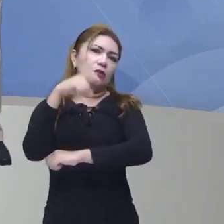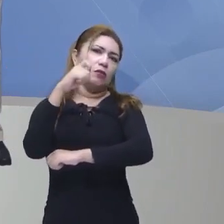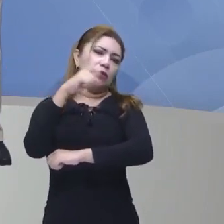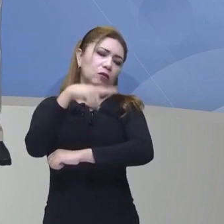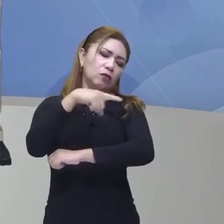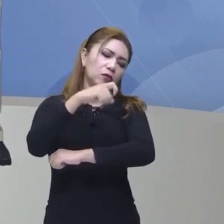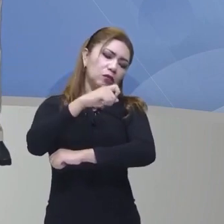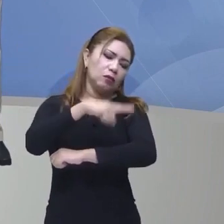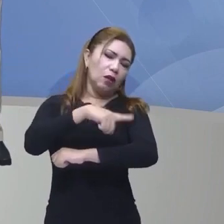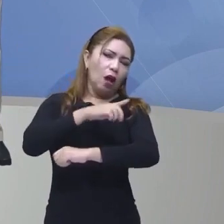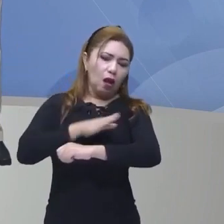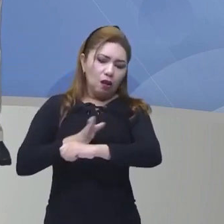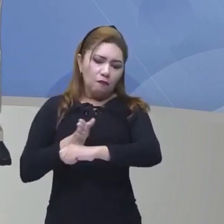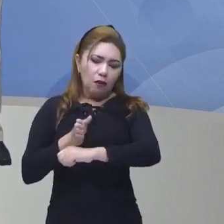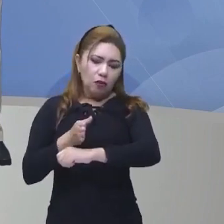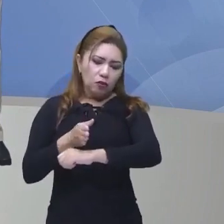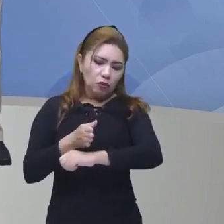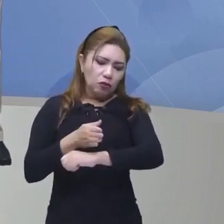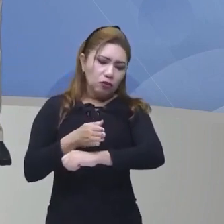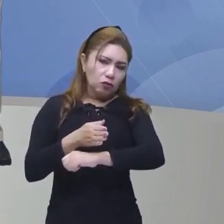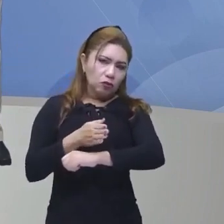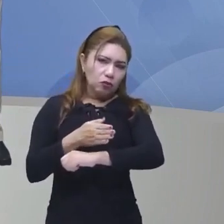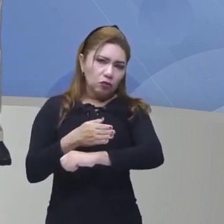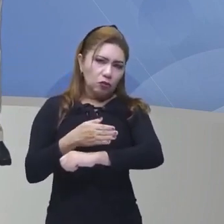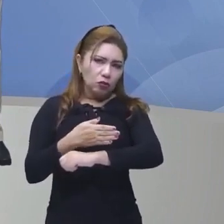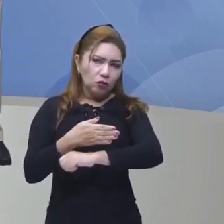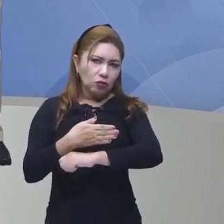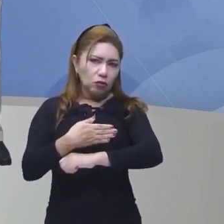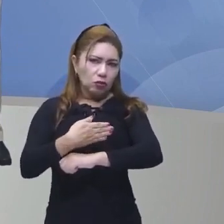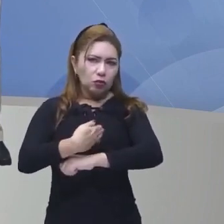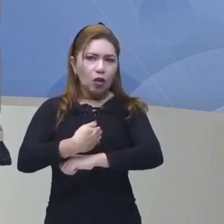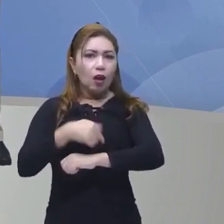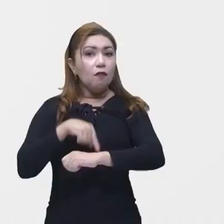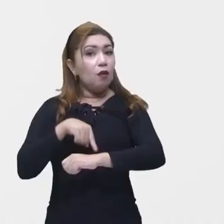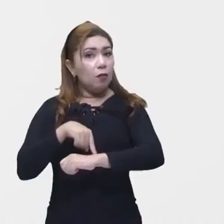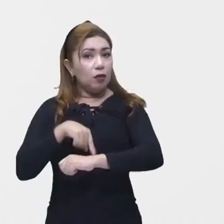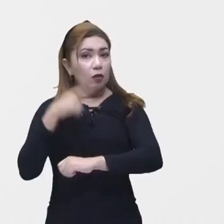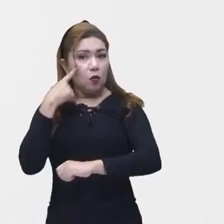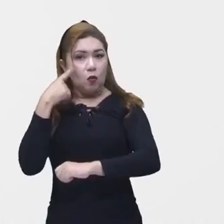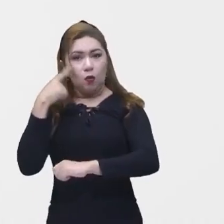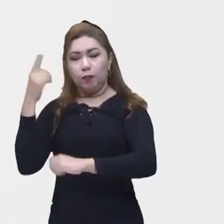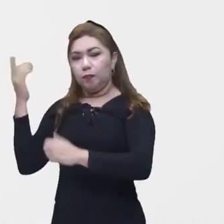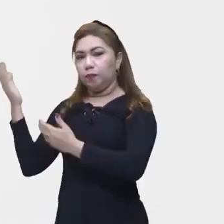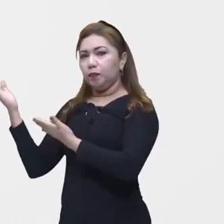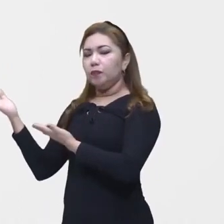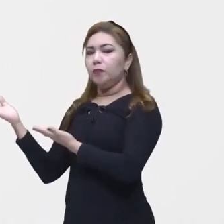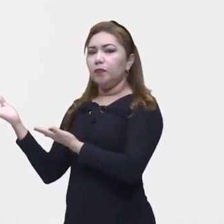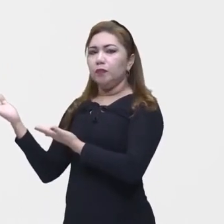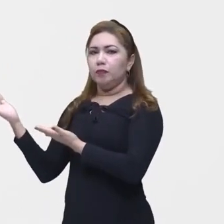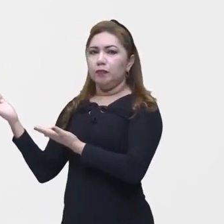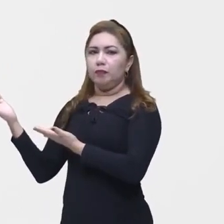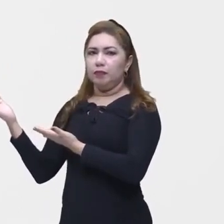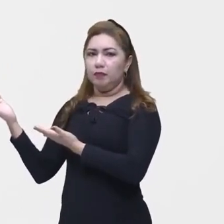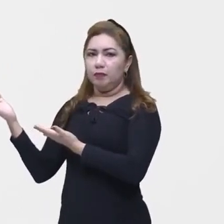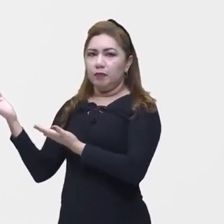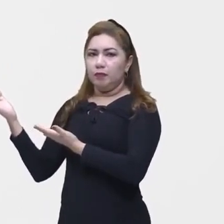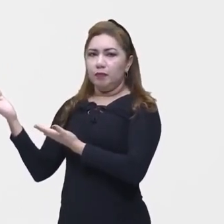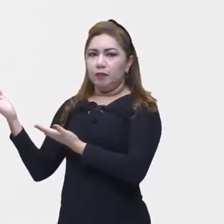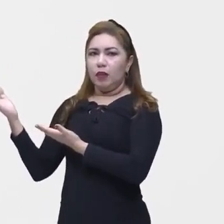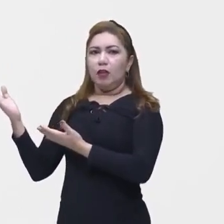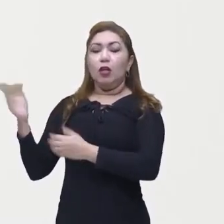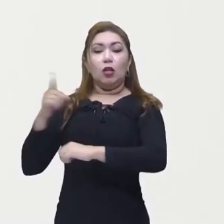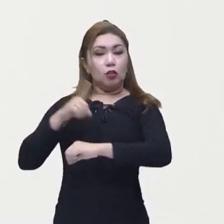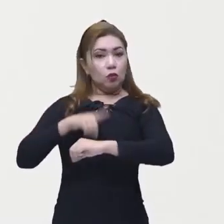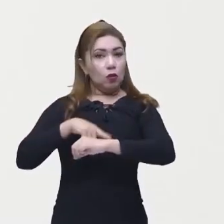da sombra. E é através dessa sombra que você vai ter a marcação das horas. De olho na tela. Então nós temos aqui o relógio de